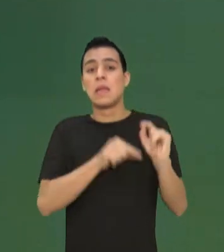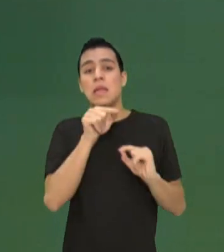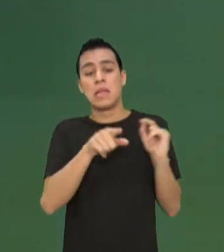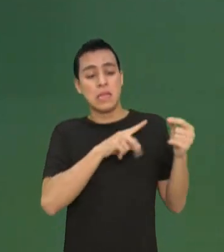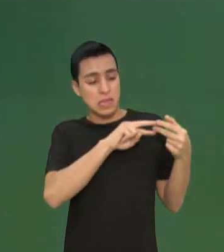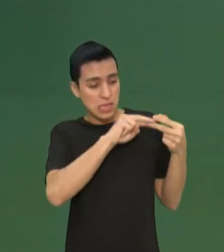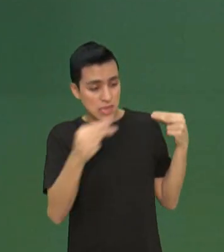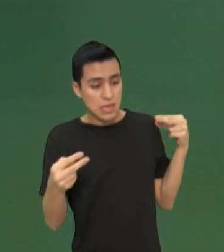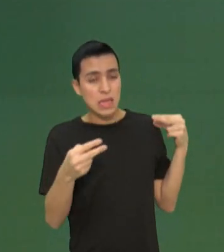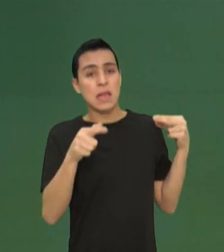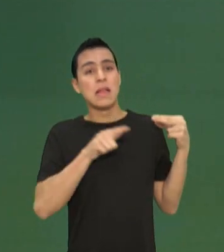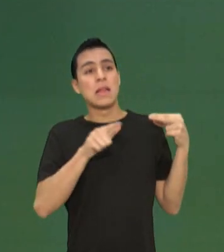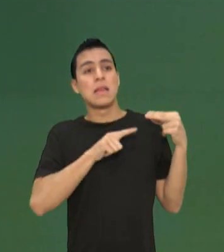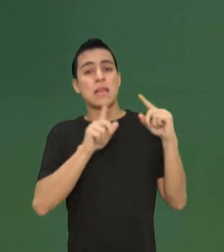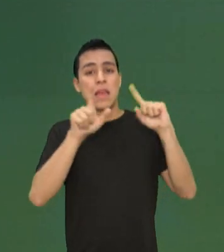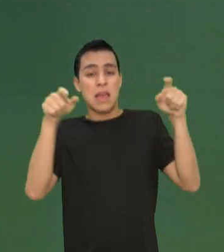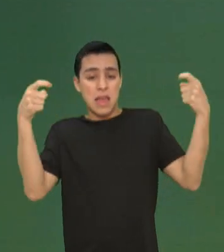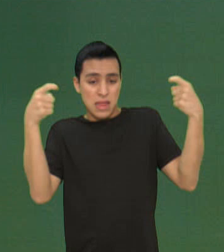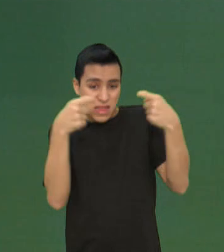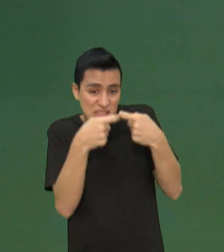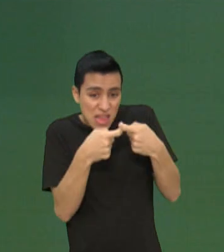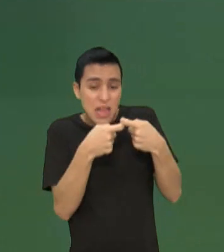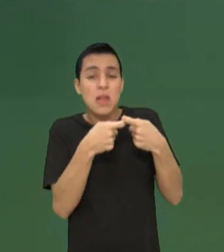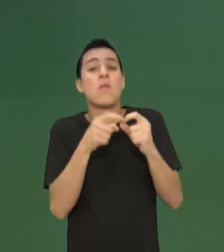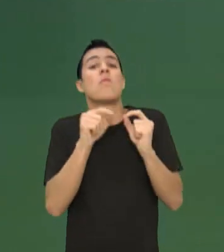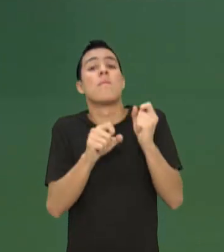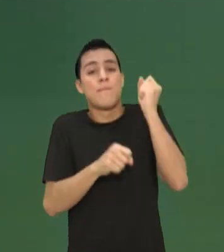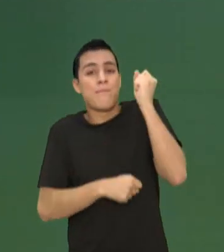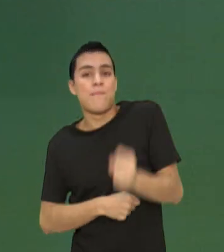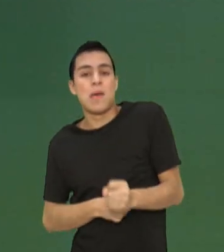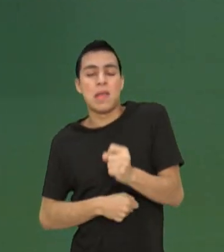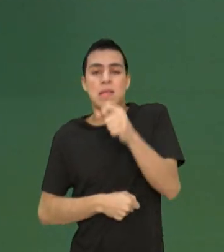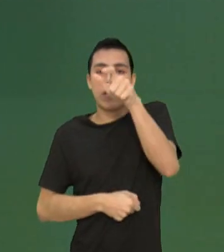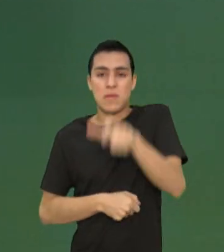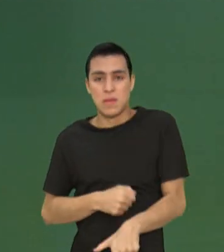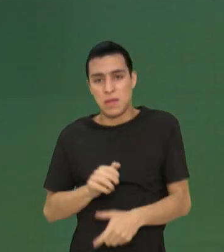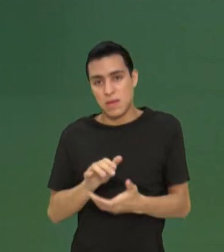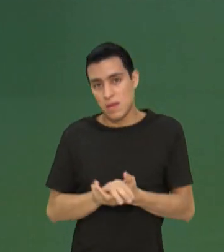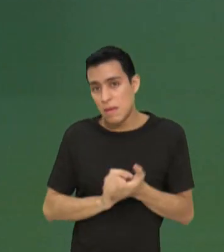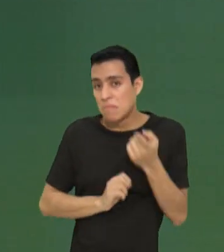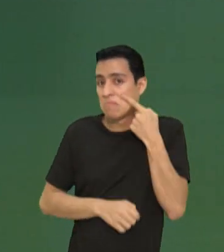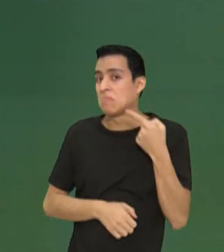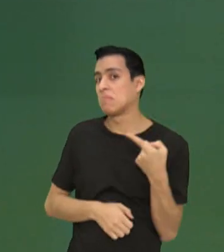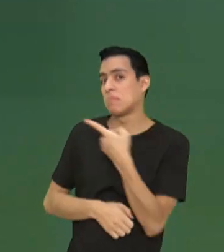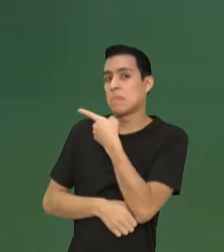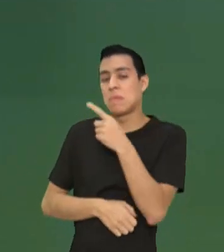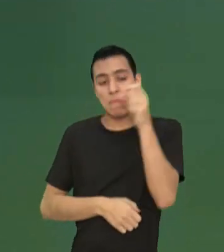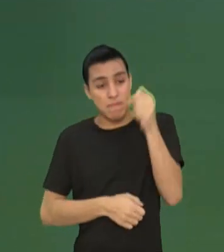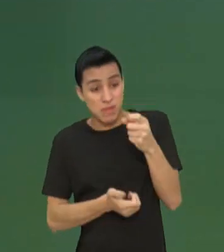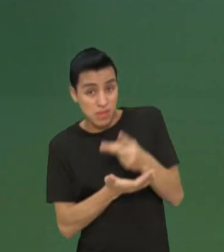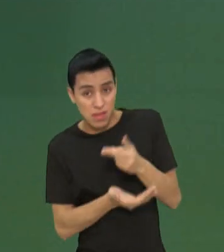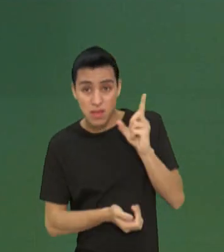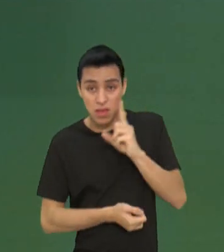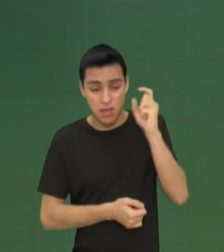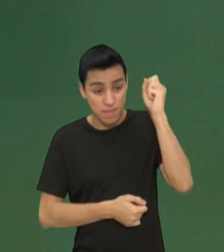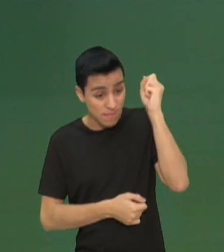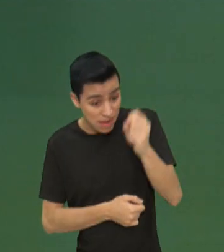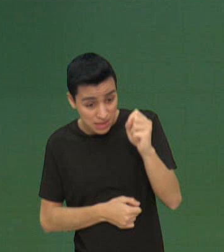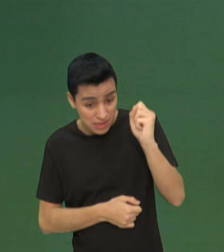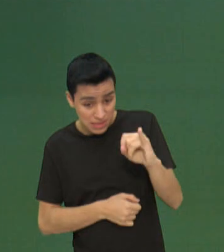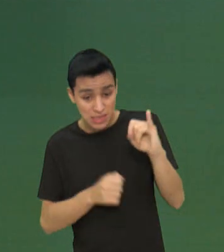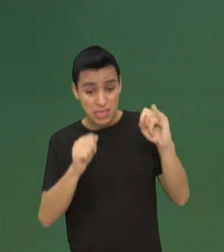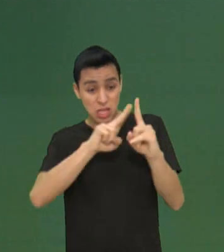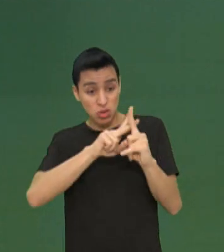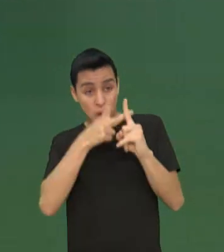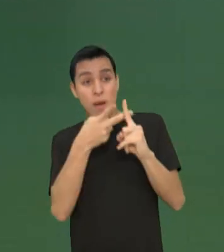a proteína A e a proteína B. Mas não tem anticorpos. Ele não é nem anti-A, nem anti-B, seria suicídio. Já quem é sangue